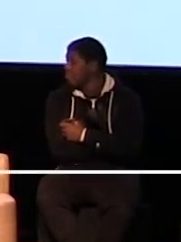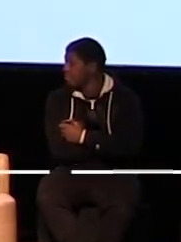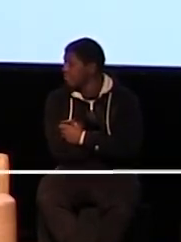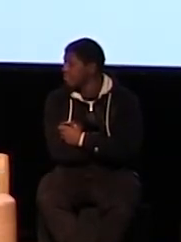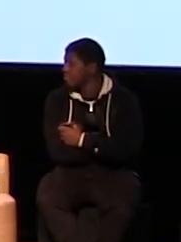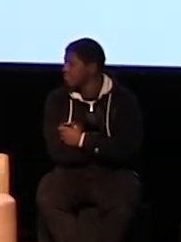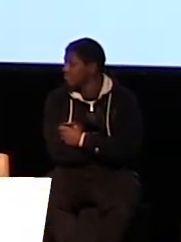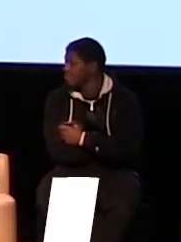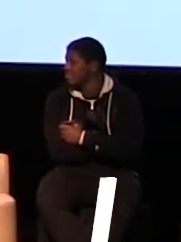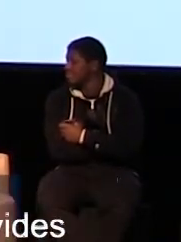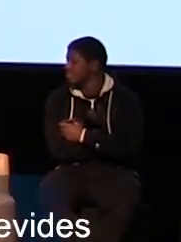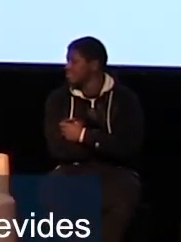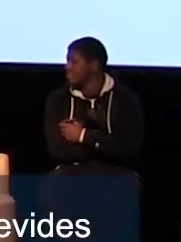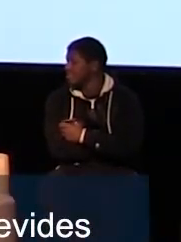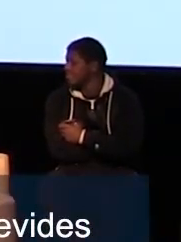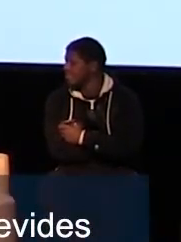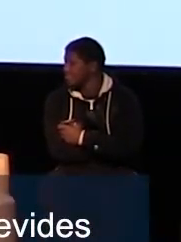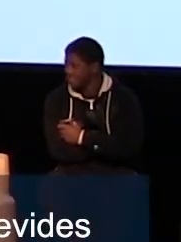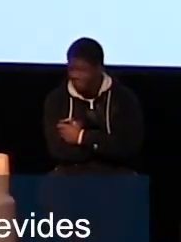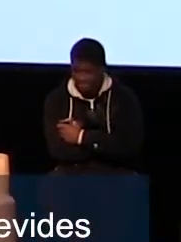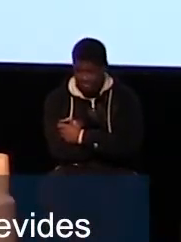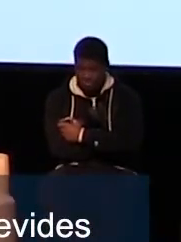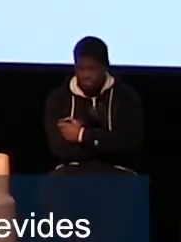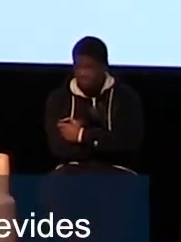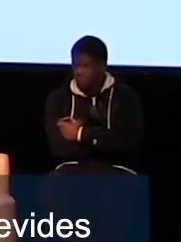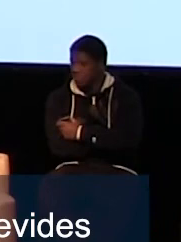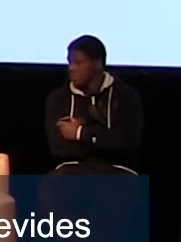Que bom estar aqui com vocês.